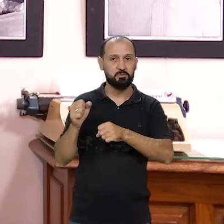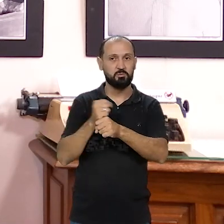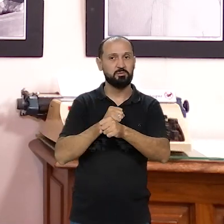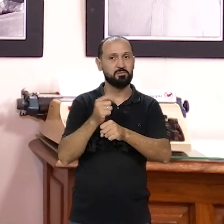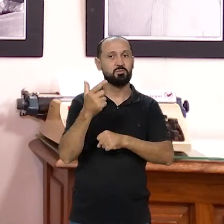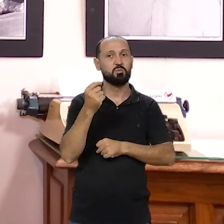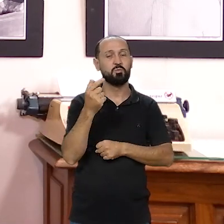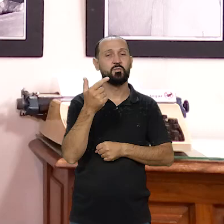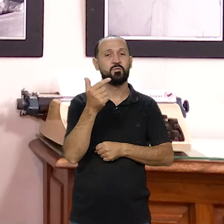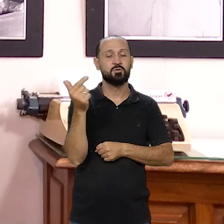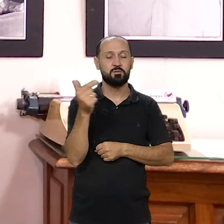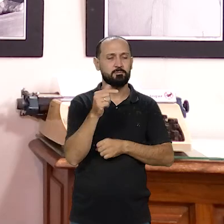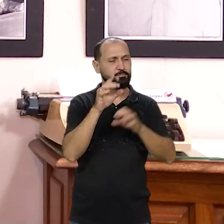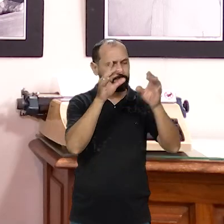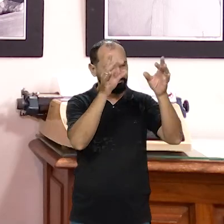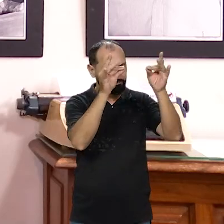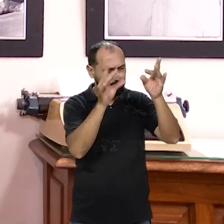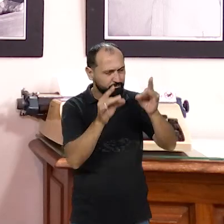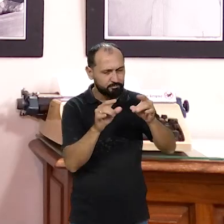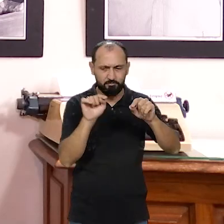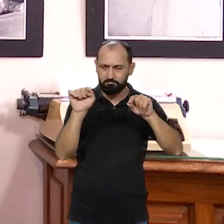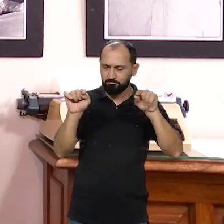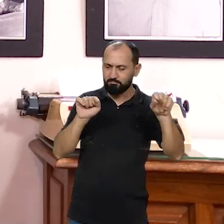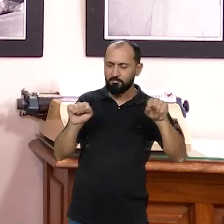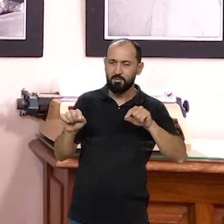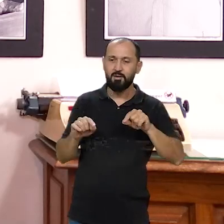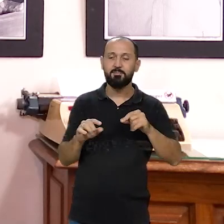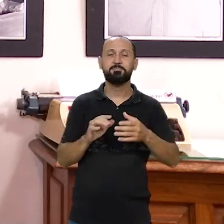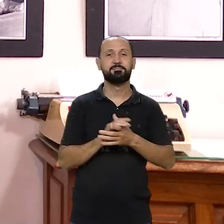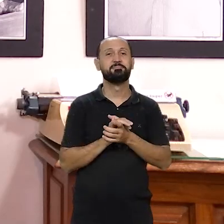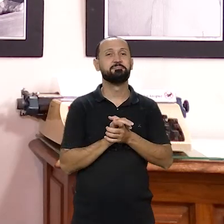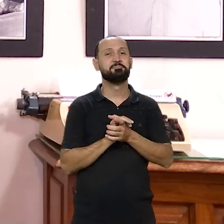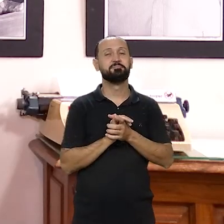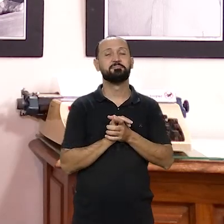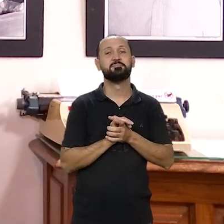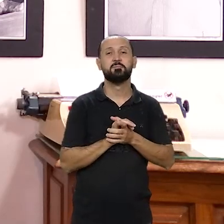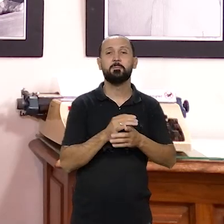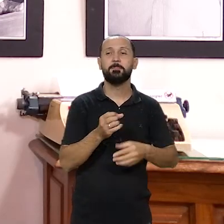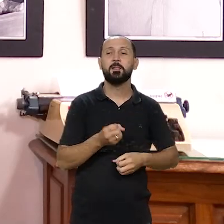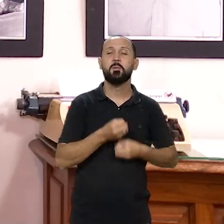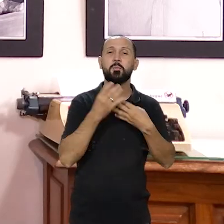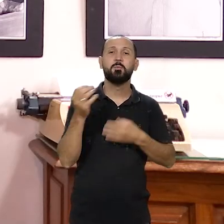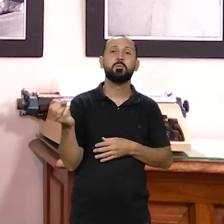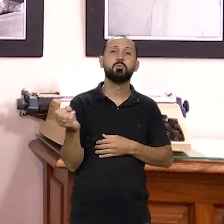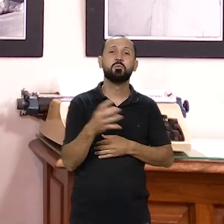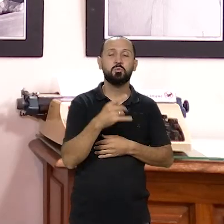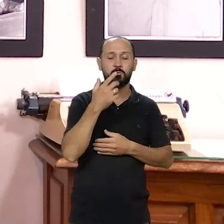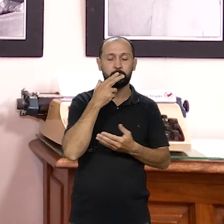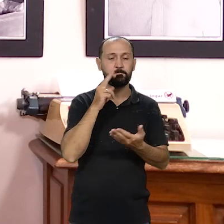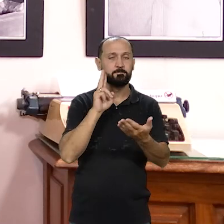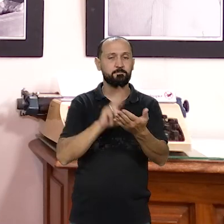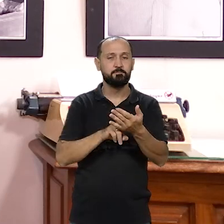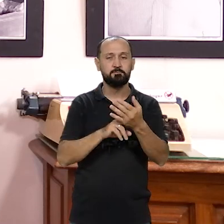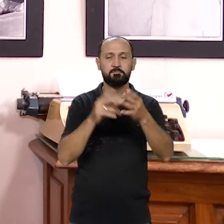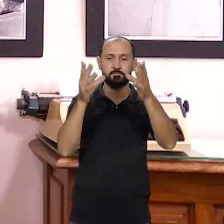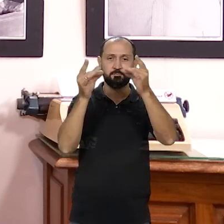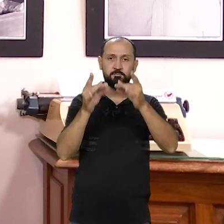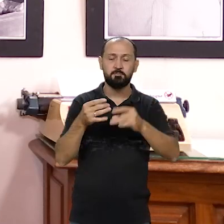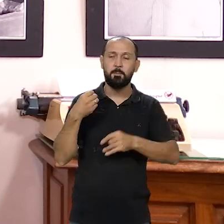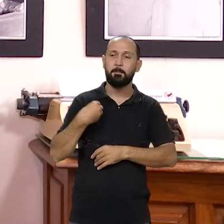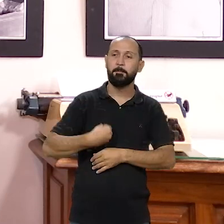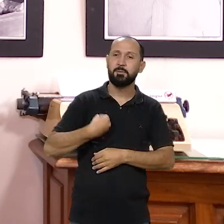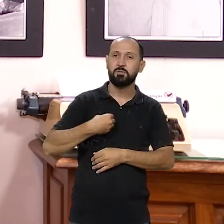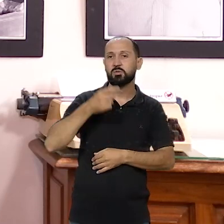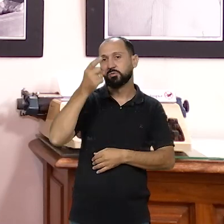de 2022. Em cada canto, um detalhe deixado pelo escritor. Poema inédito, acervo de cartas e objetos